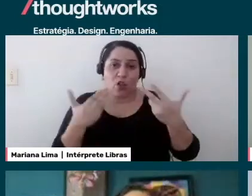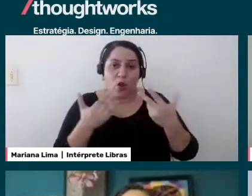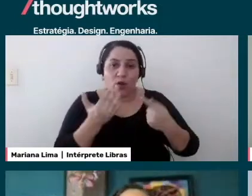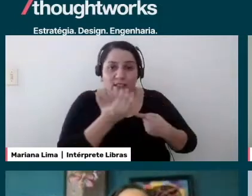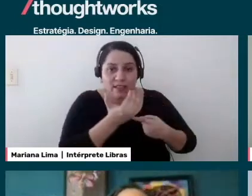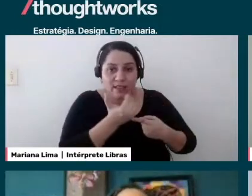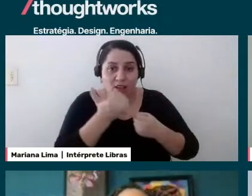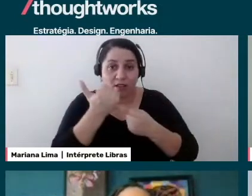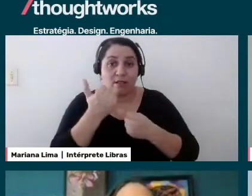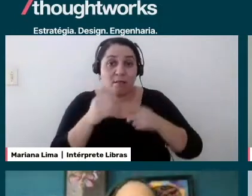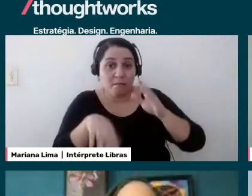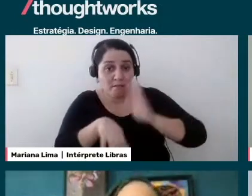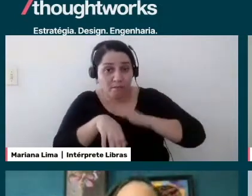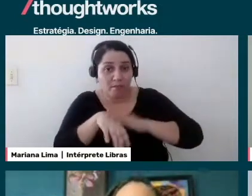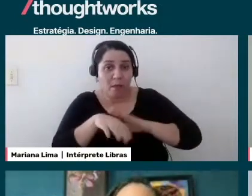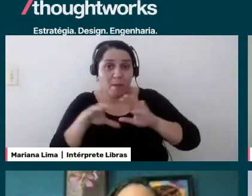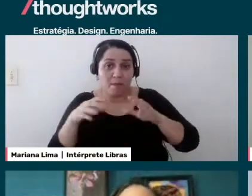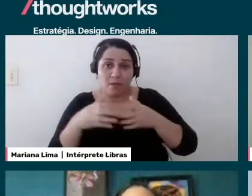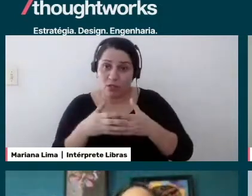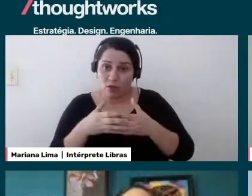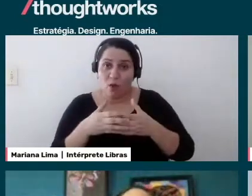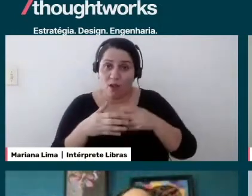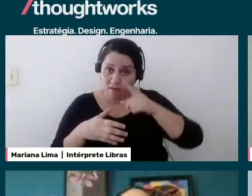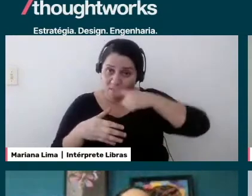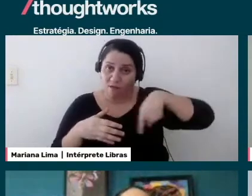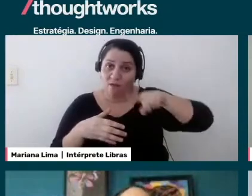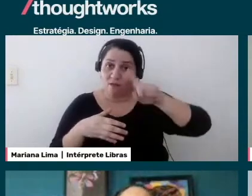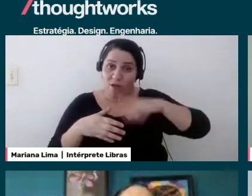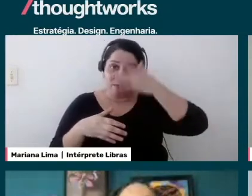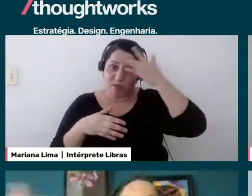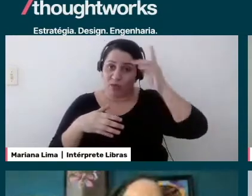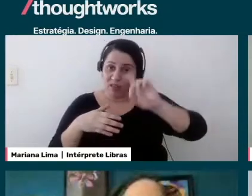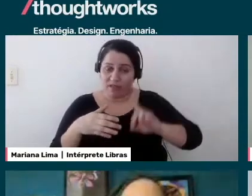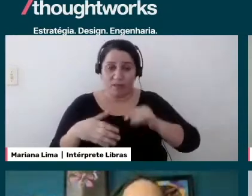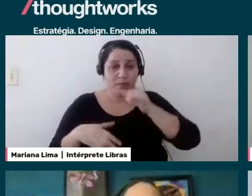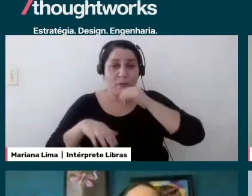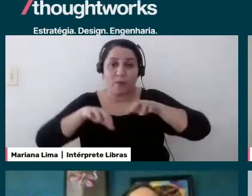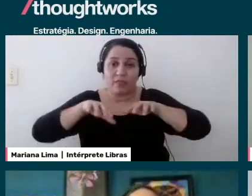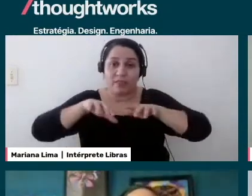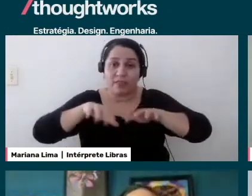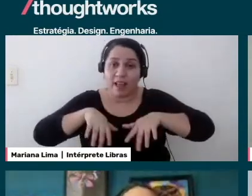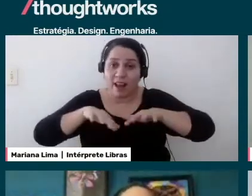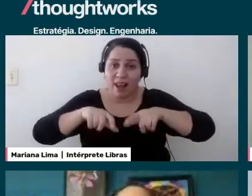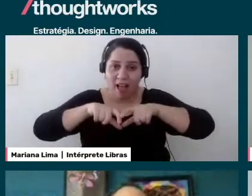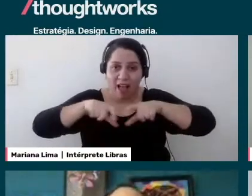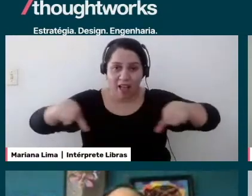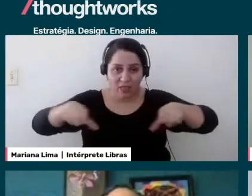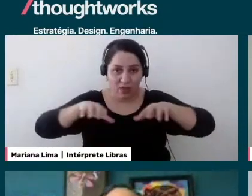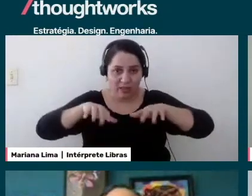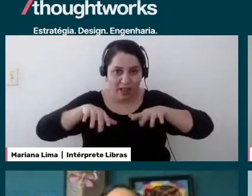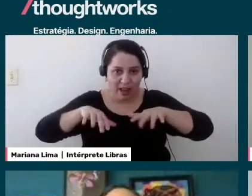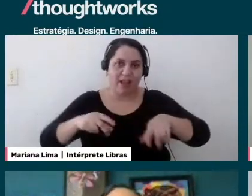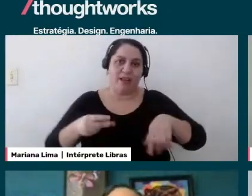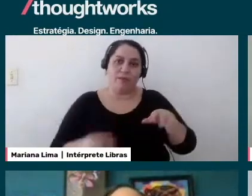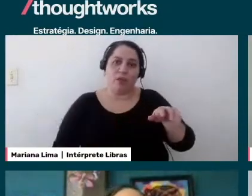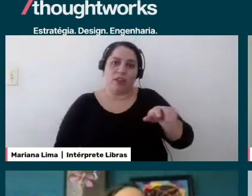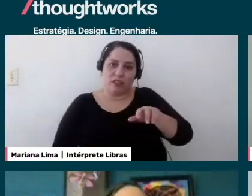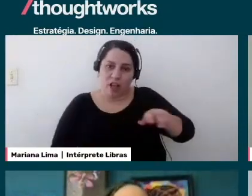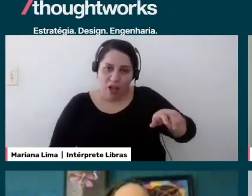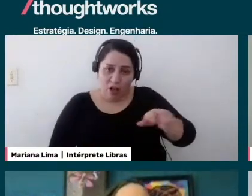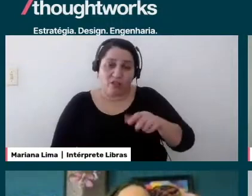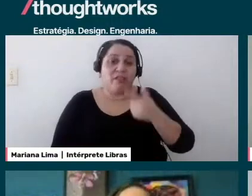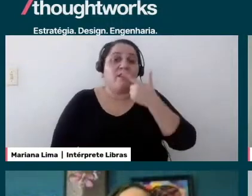por pessoas com deficiência. O teclado que a gente usa aqui, né, o touch que a gente usa, são muitas as soluções que são